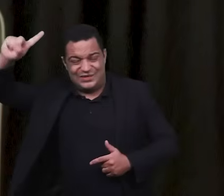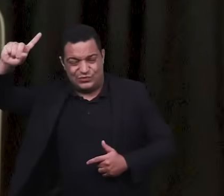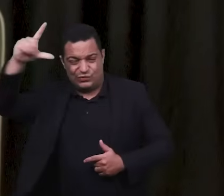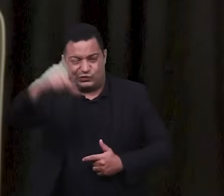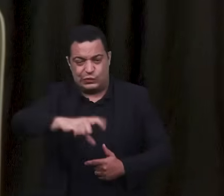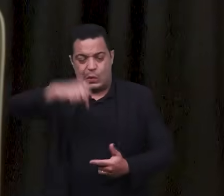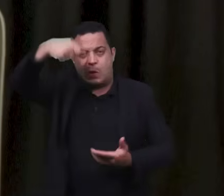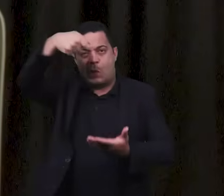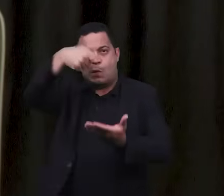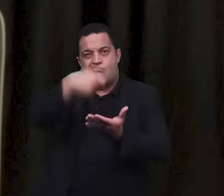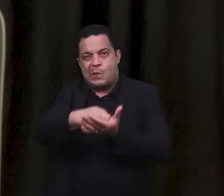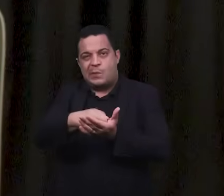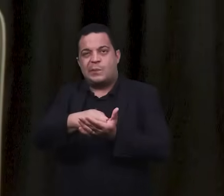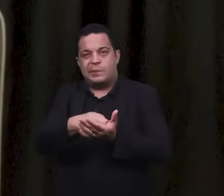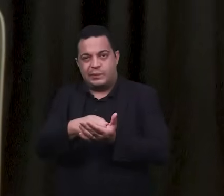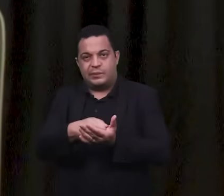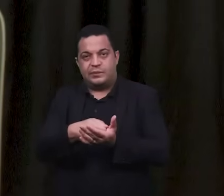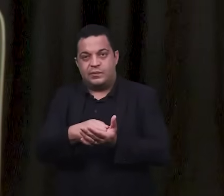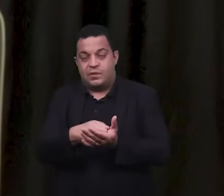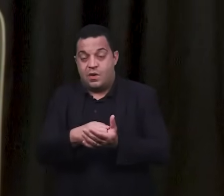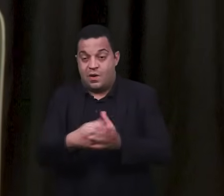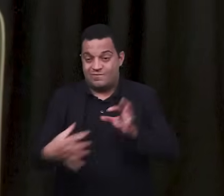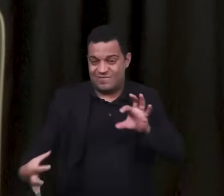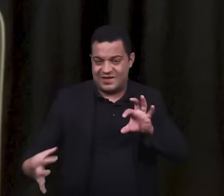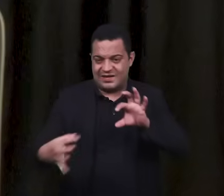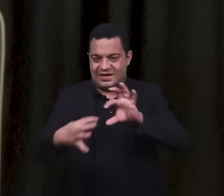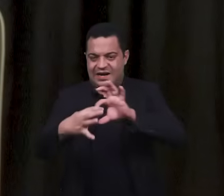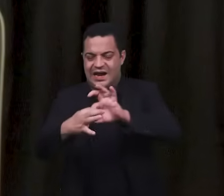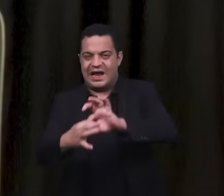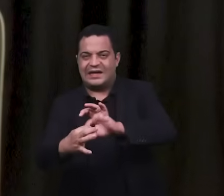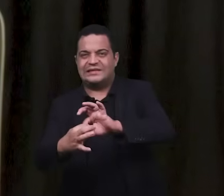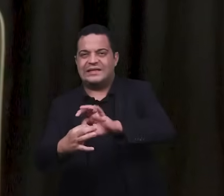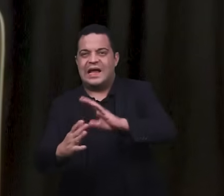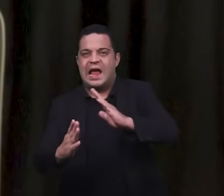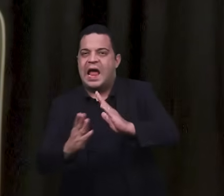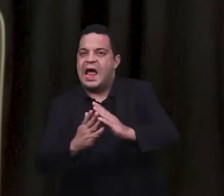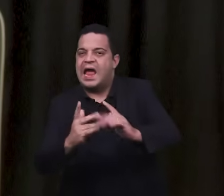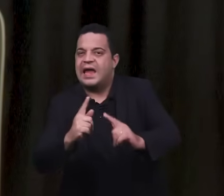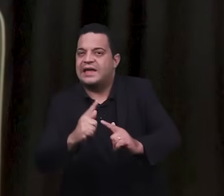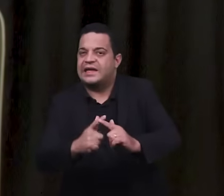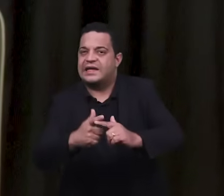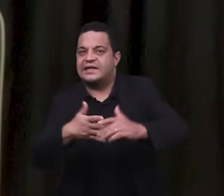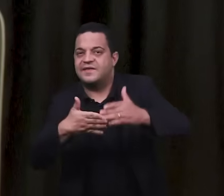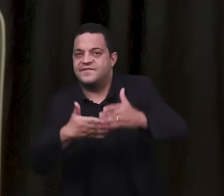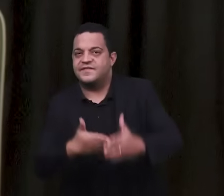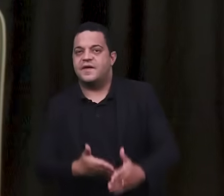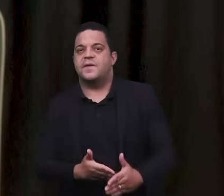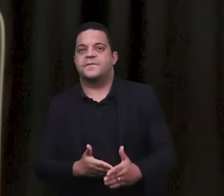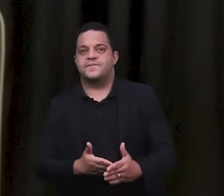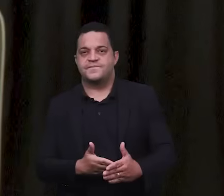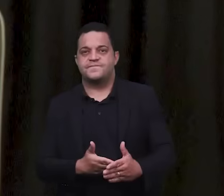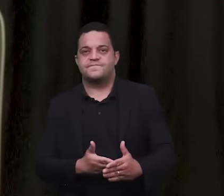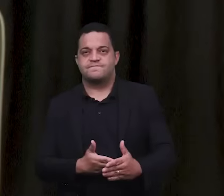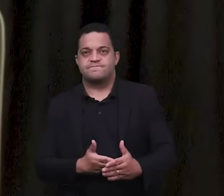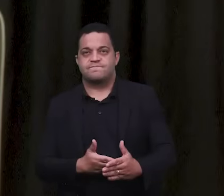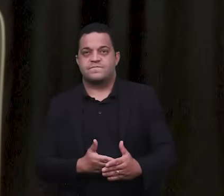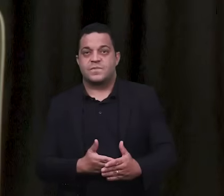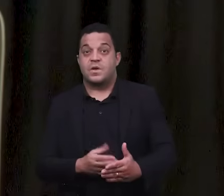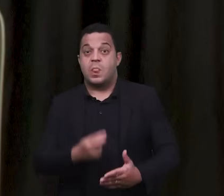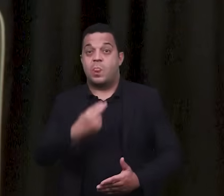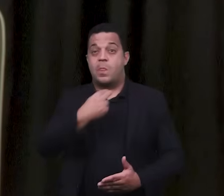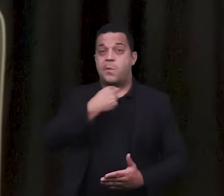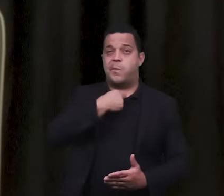essa ordenação, por questão de ordem, ela está ligada a um corpo. Então, ele nunca pode,